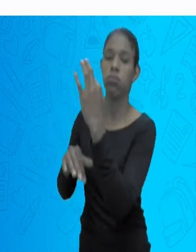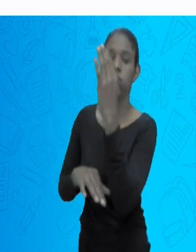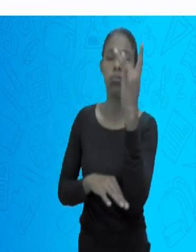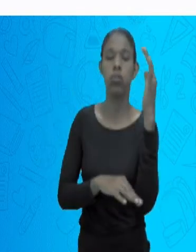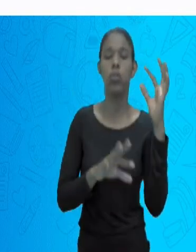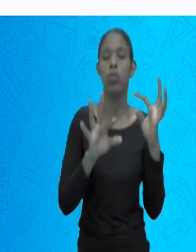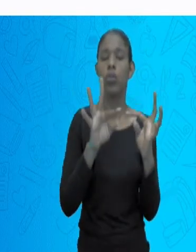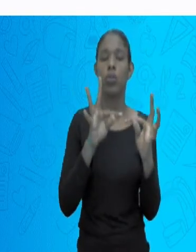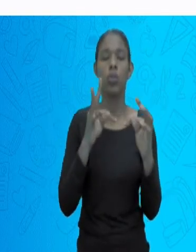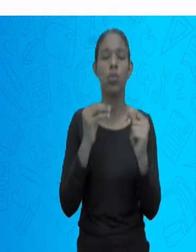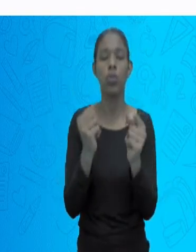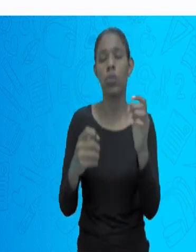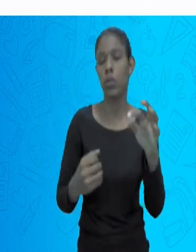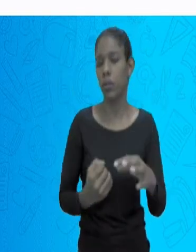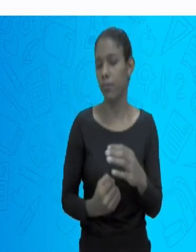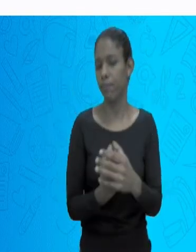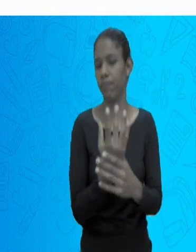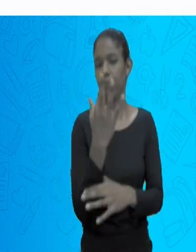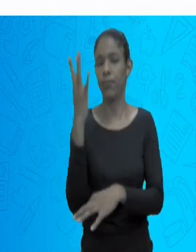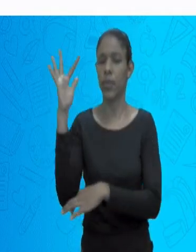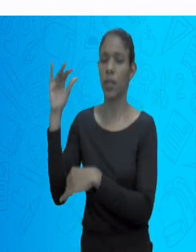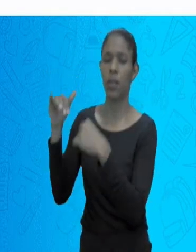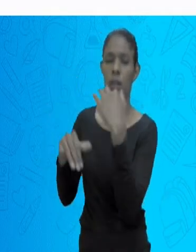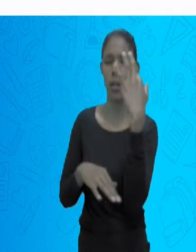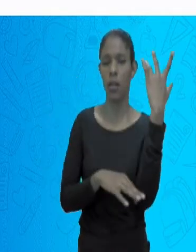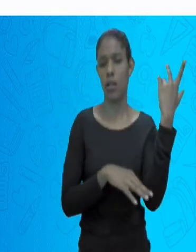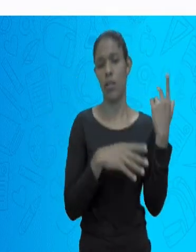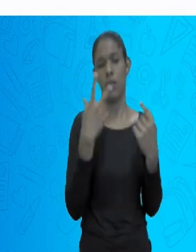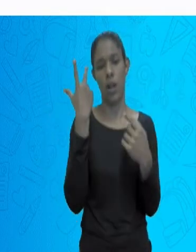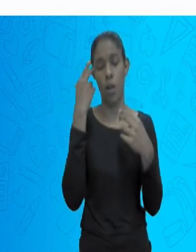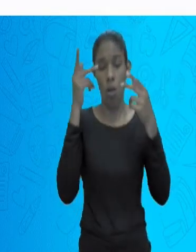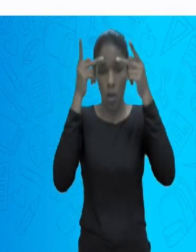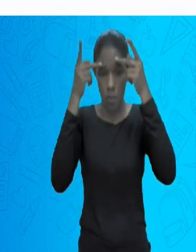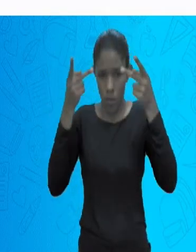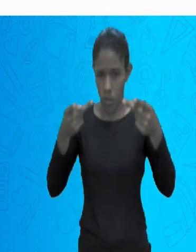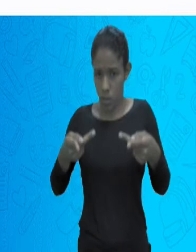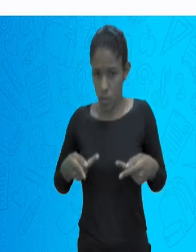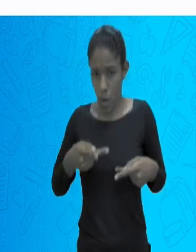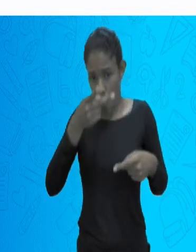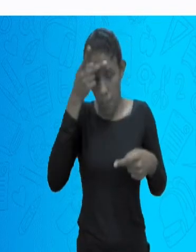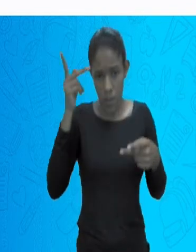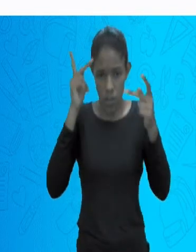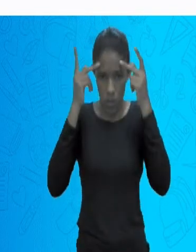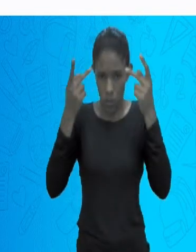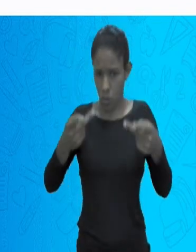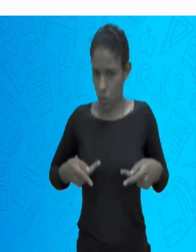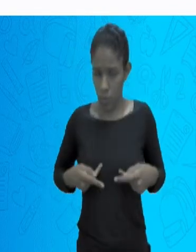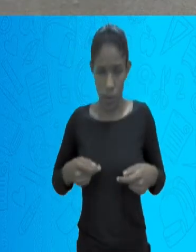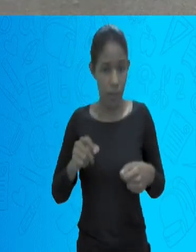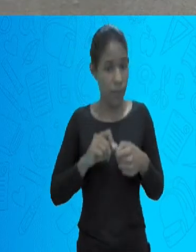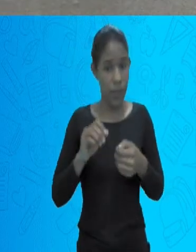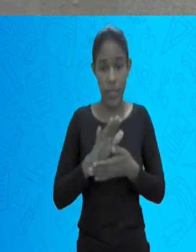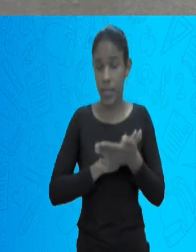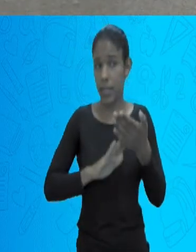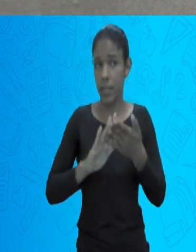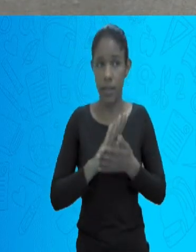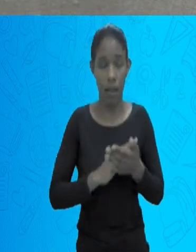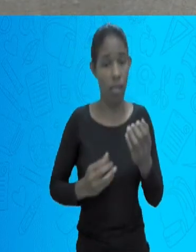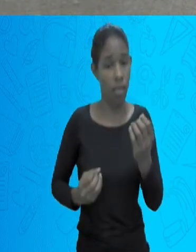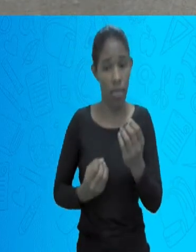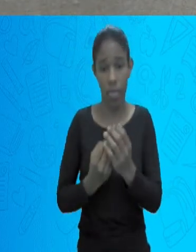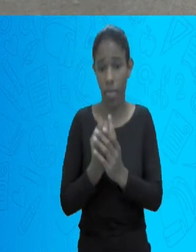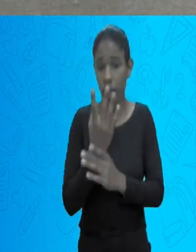plantação é típica dessa região. O que é típica? Ela nasceu ali com a própria natureza. A gente